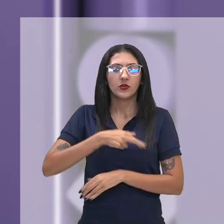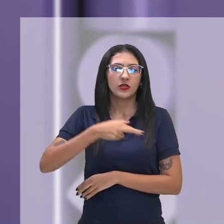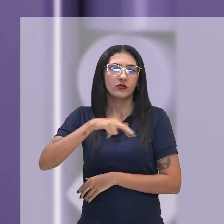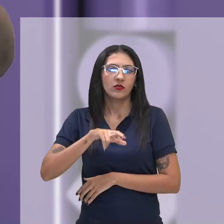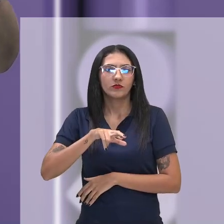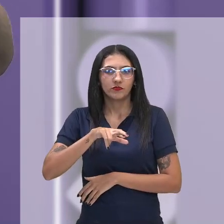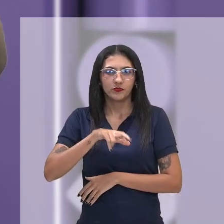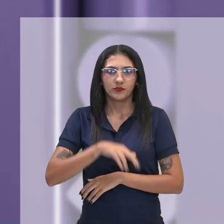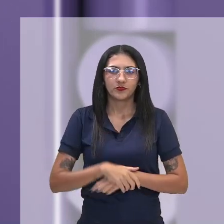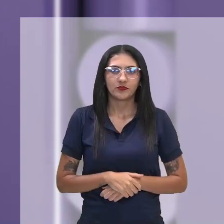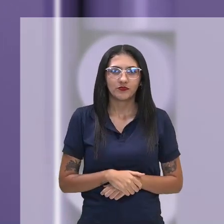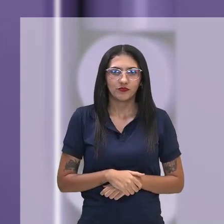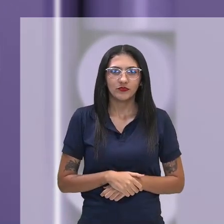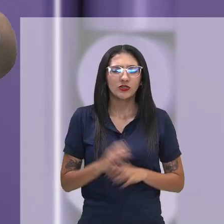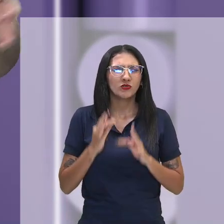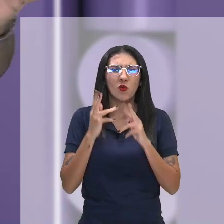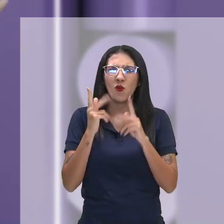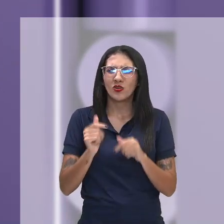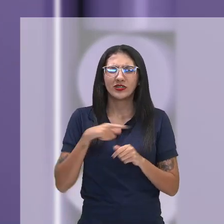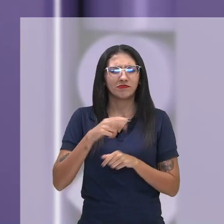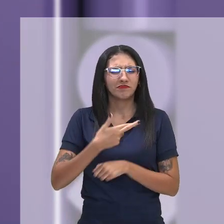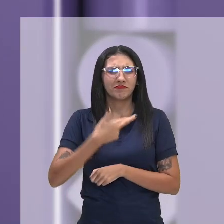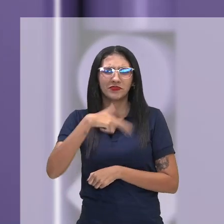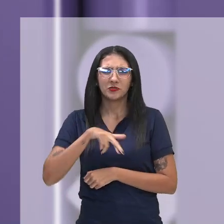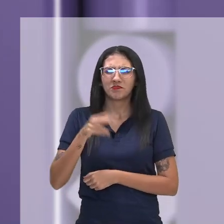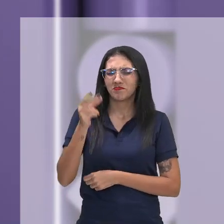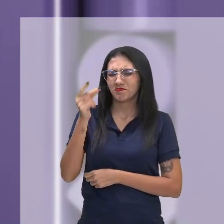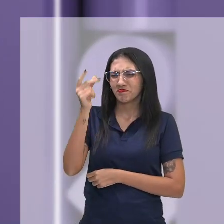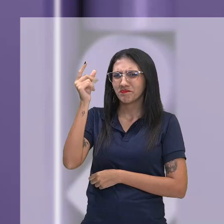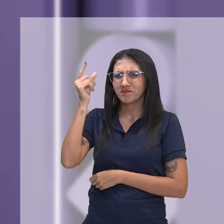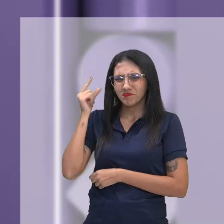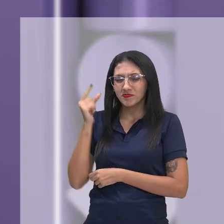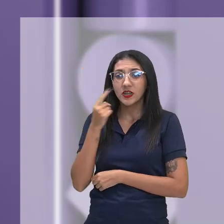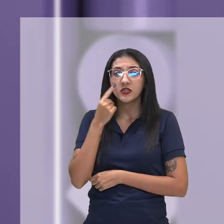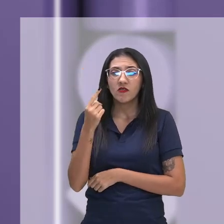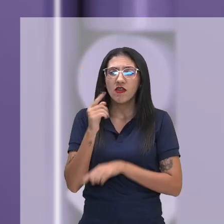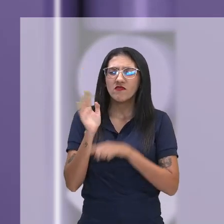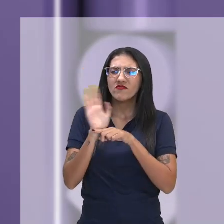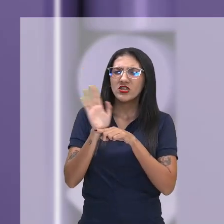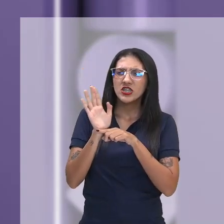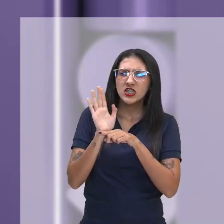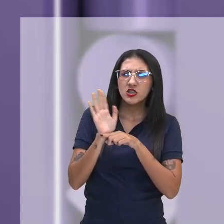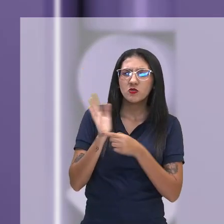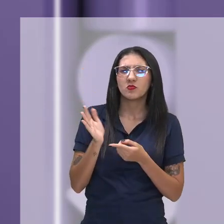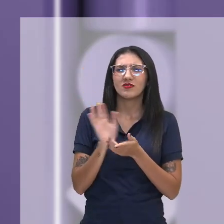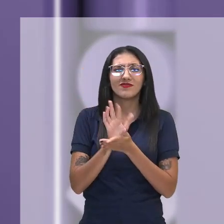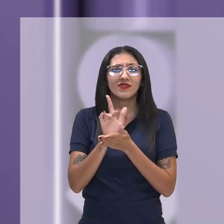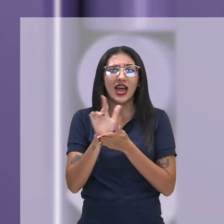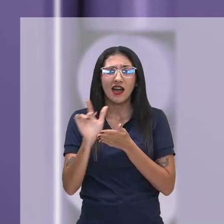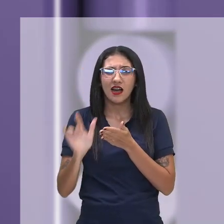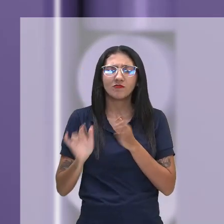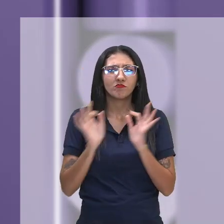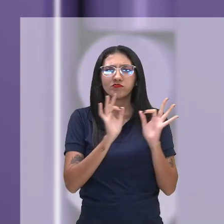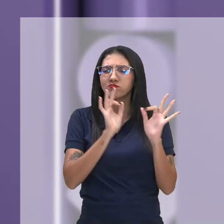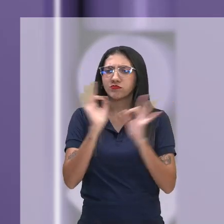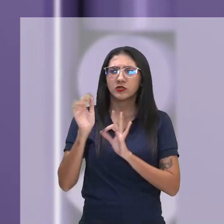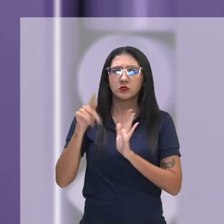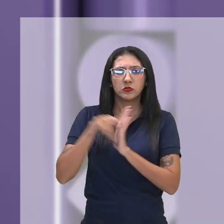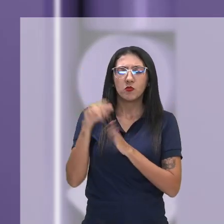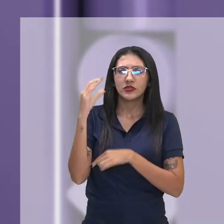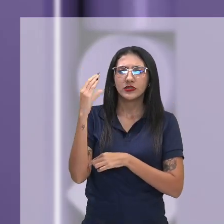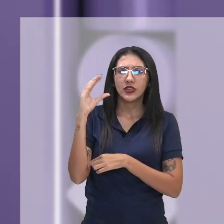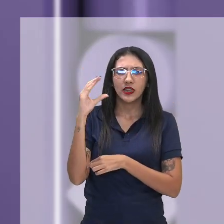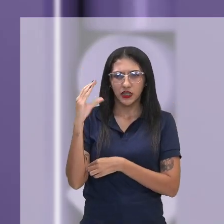Todas elas, desde aquelas religiões antigas que a gente vê nos filmes, nos comentários, nos documentários científicos,